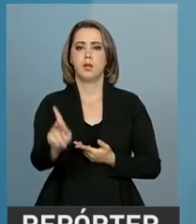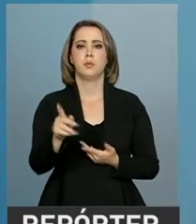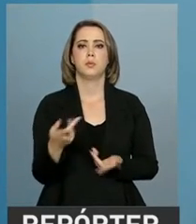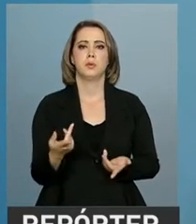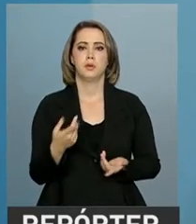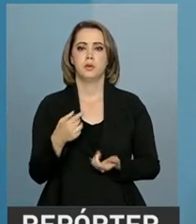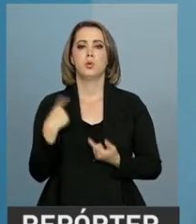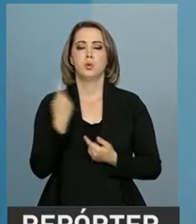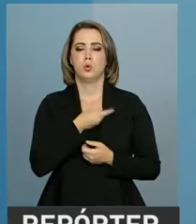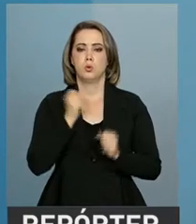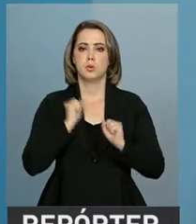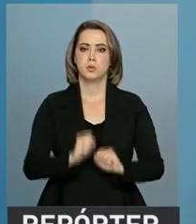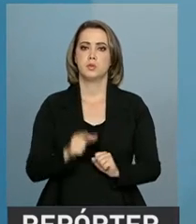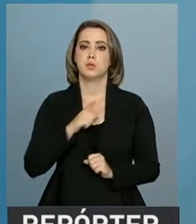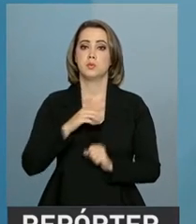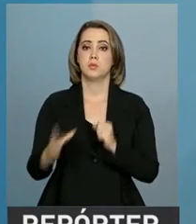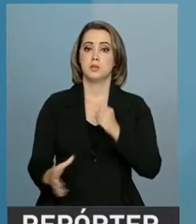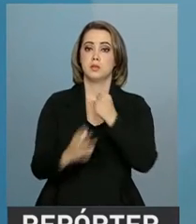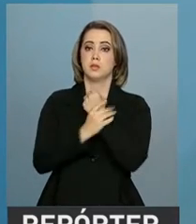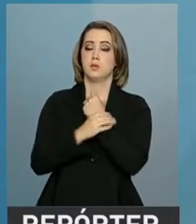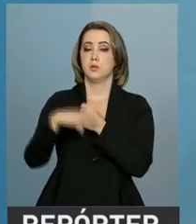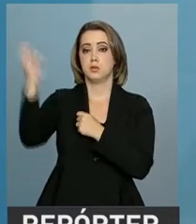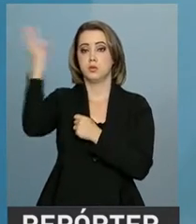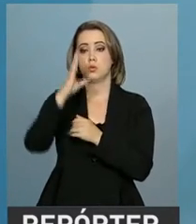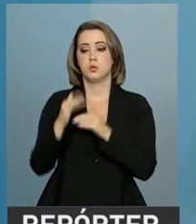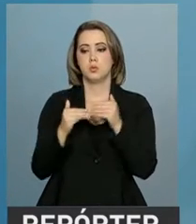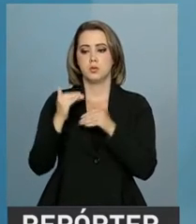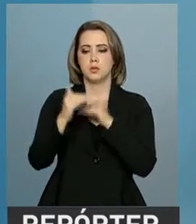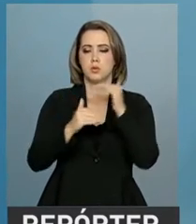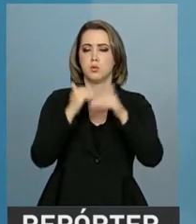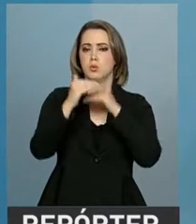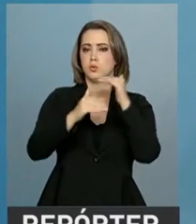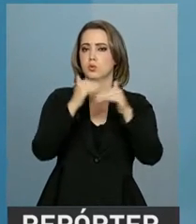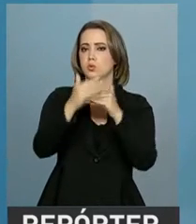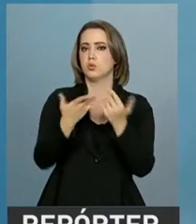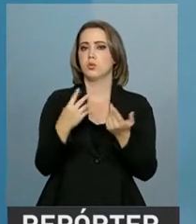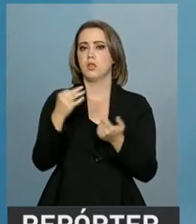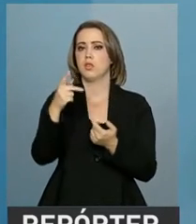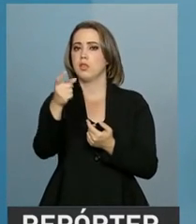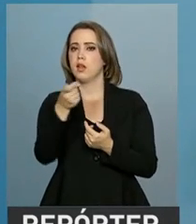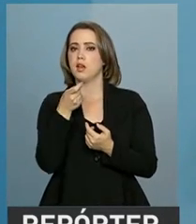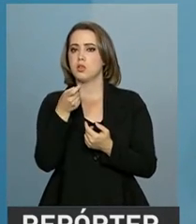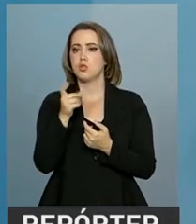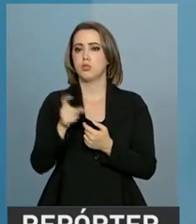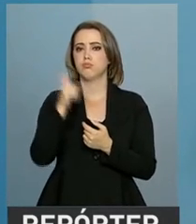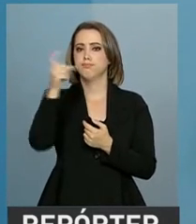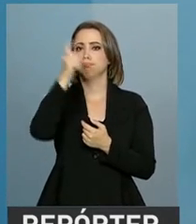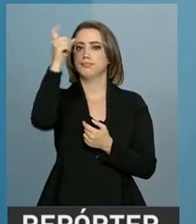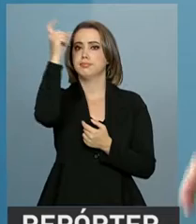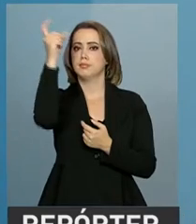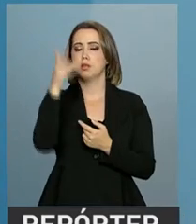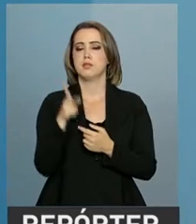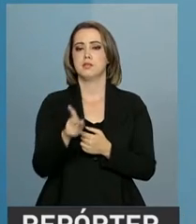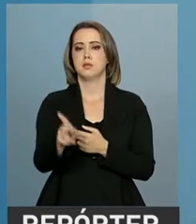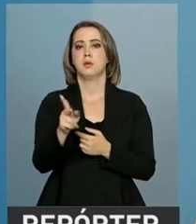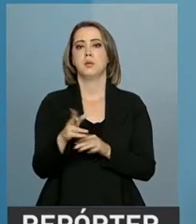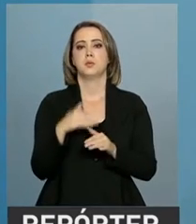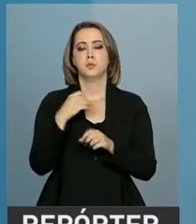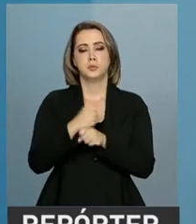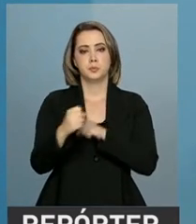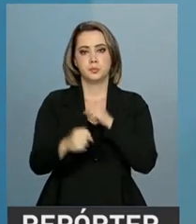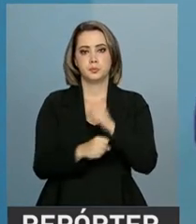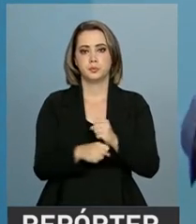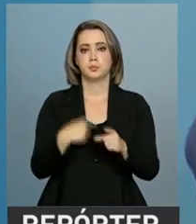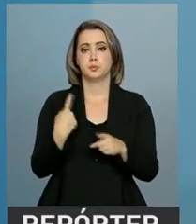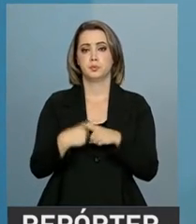nós possamos ter a segurança de que o país vai estar crescendo a caixa taxas cada vez maiores nos próximos anos em